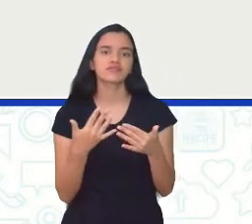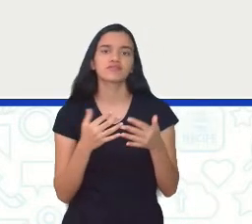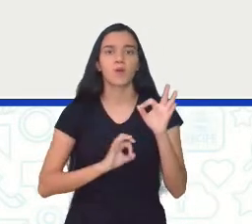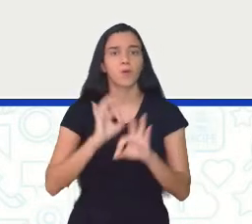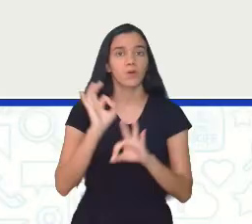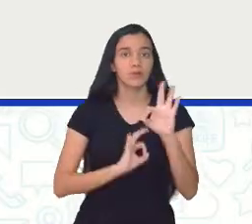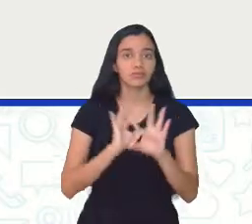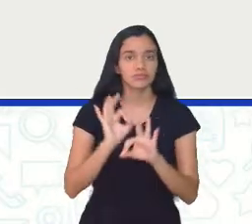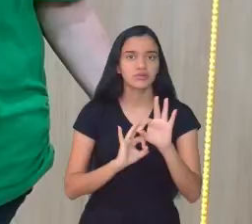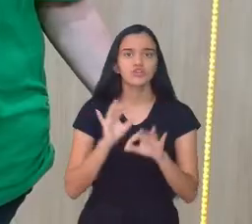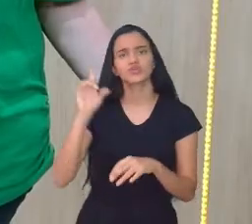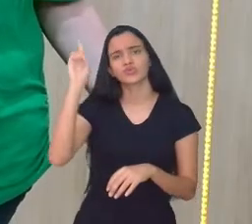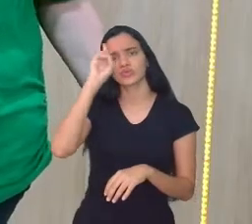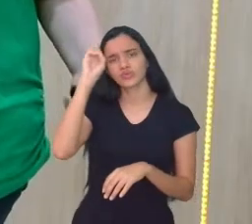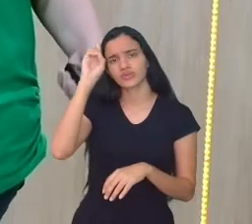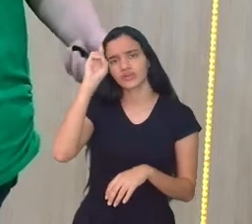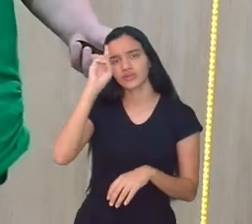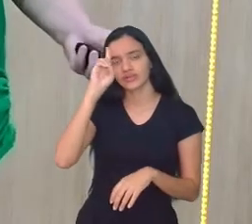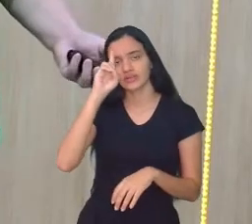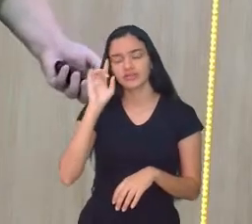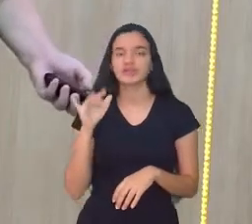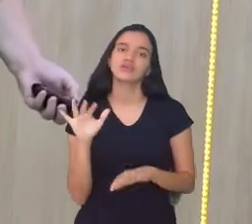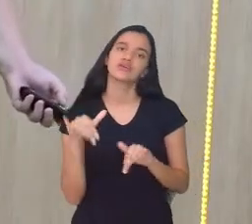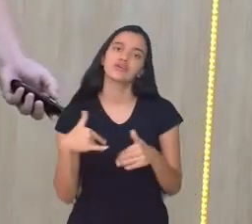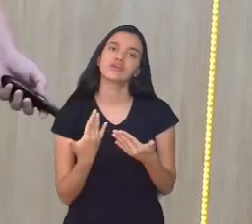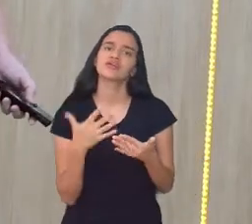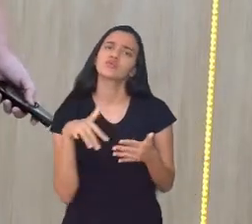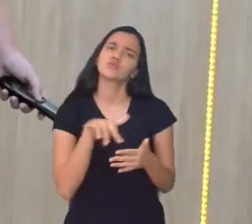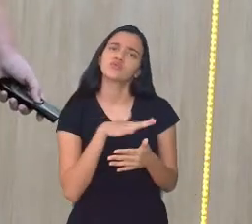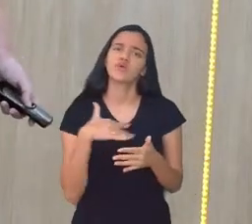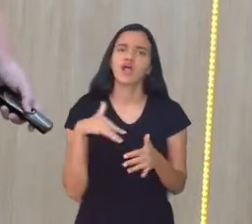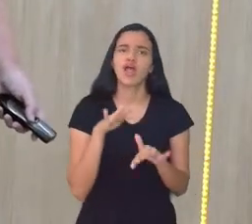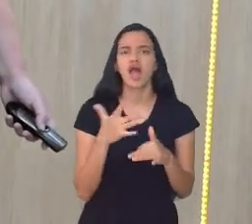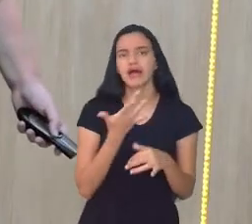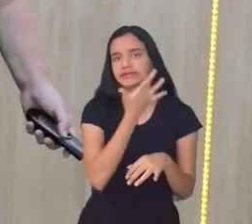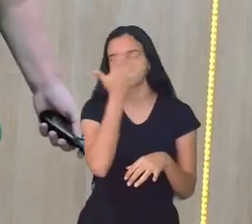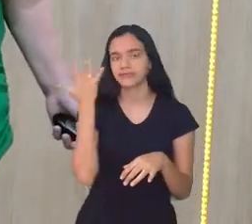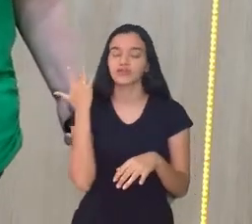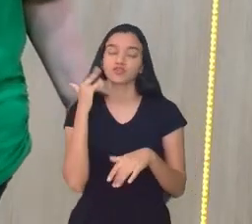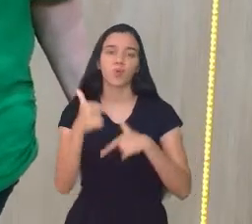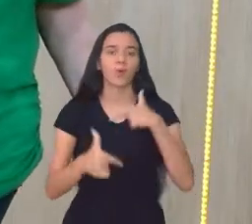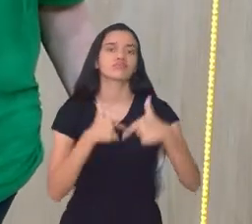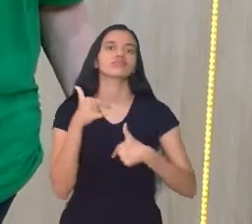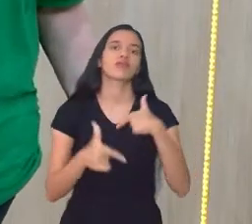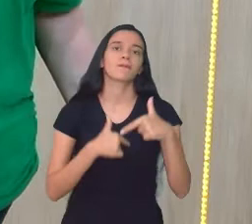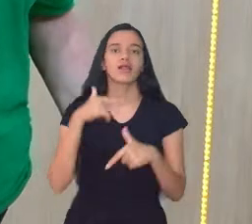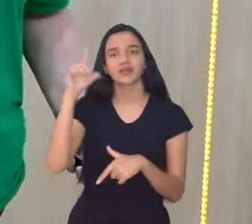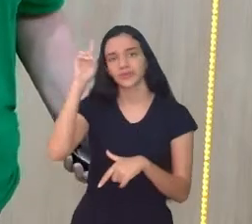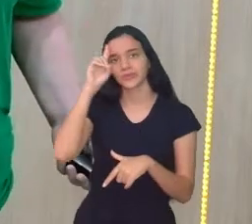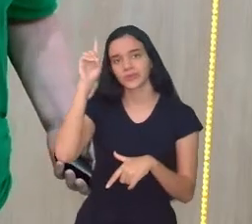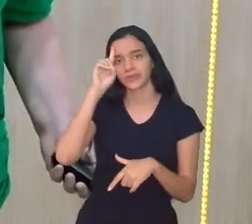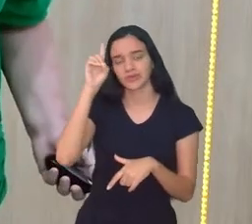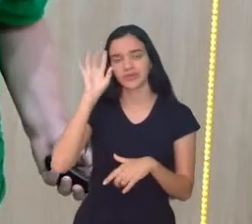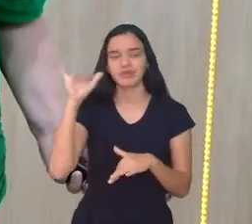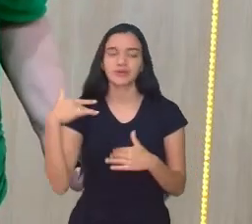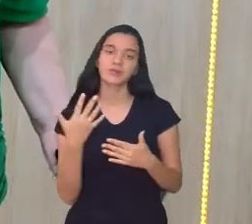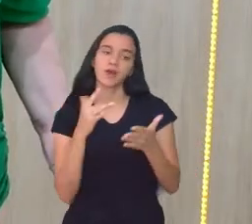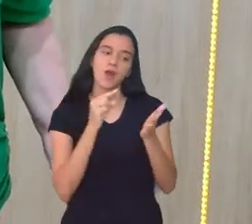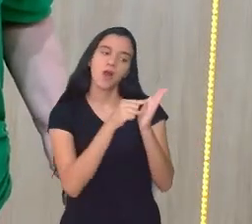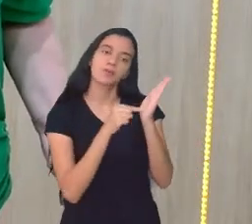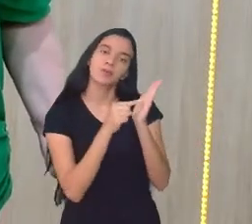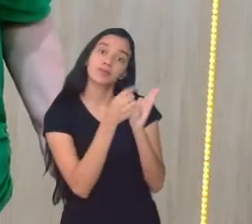conta. No seu dia a dia, no geral, as pessoas trabalham no dia a dia com a